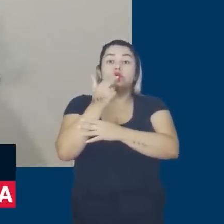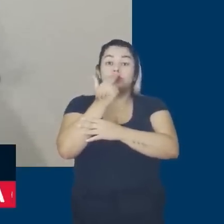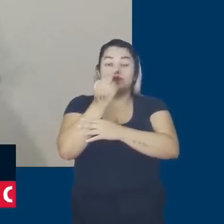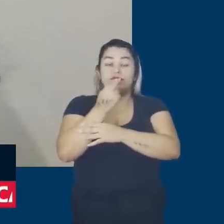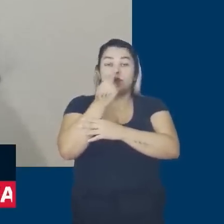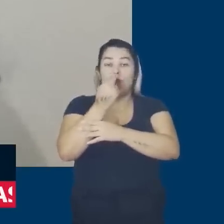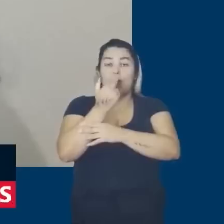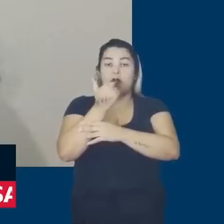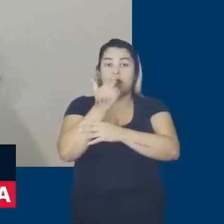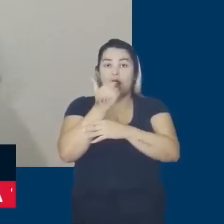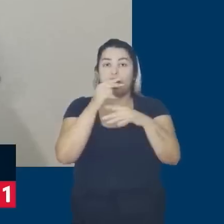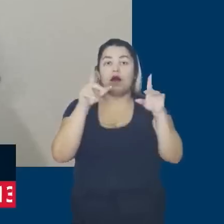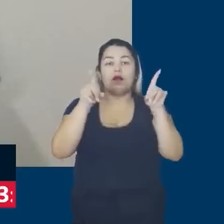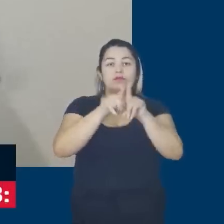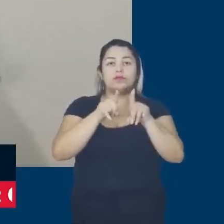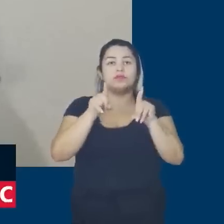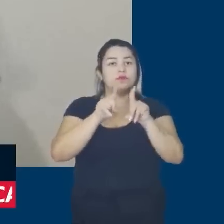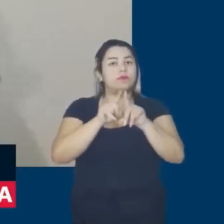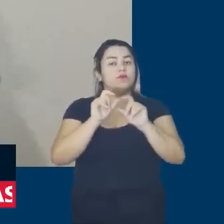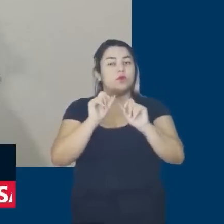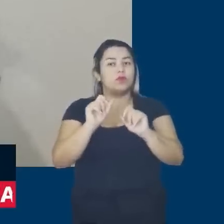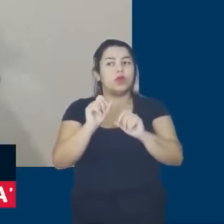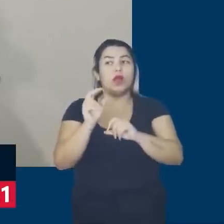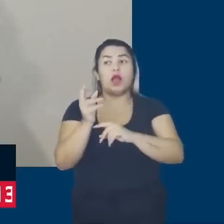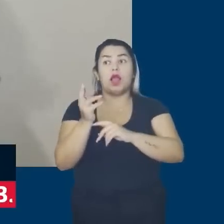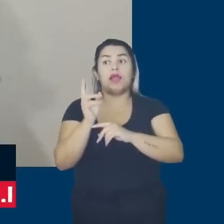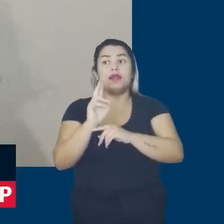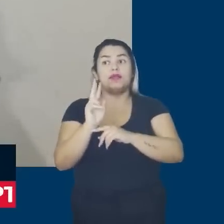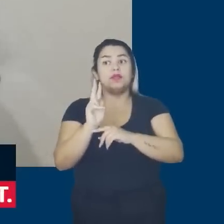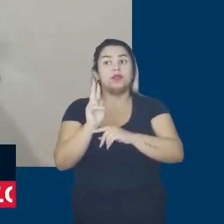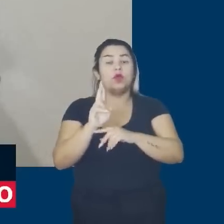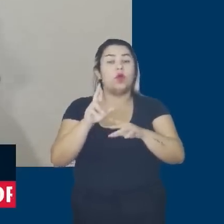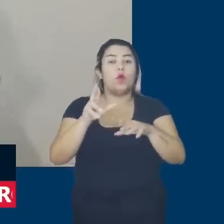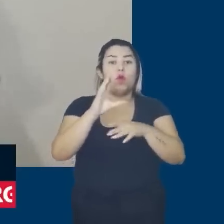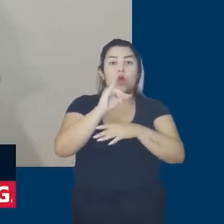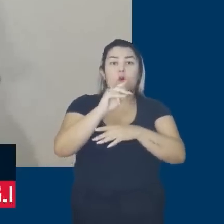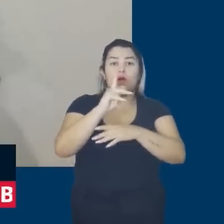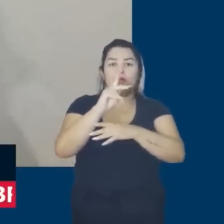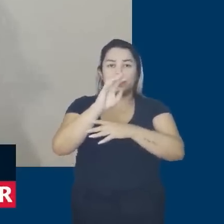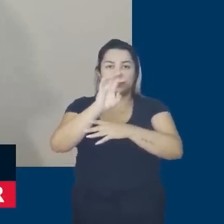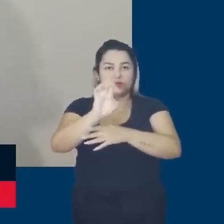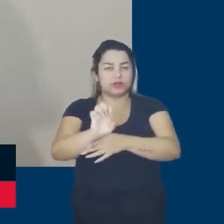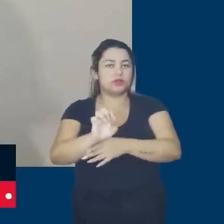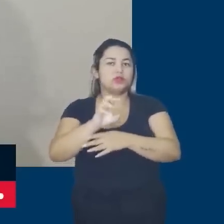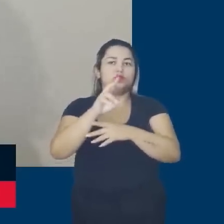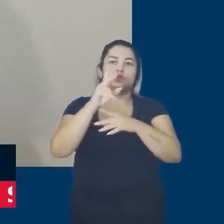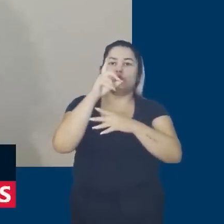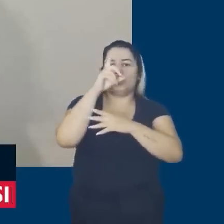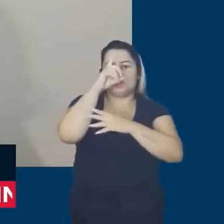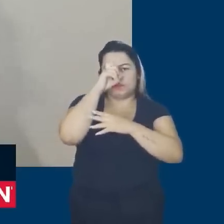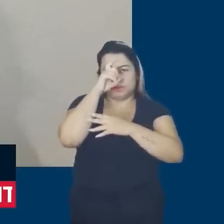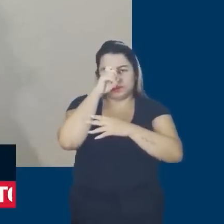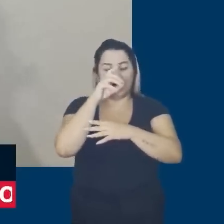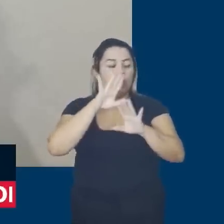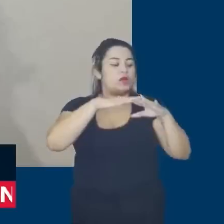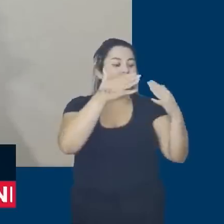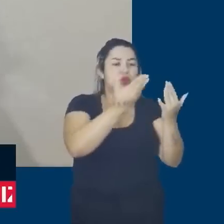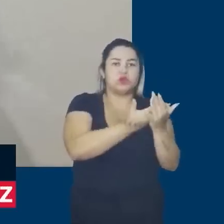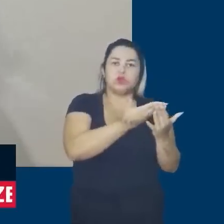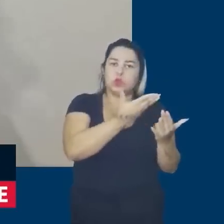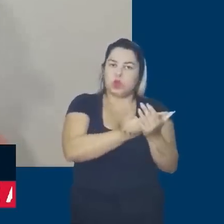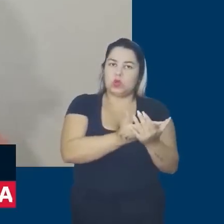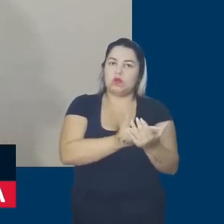vamos colocar esses recursos diretamente ou em creches, ou em hospitais, ou em escolas, que também tem o PENAI